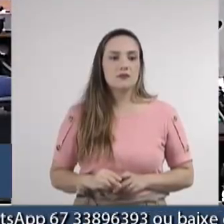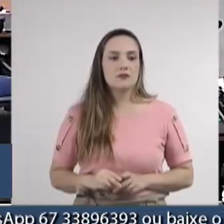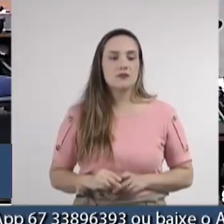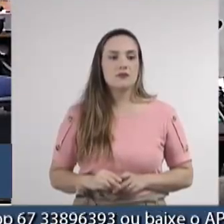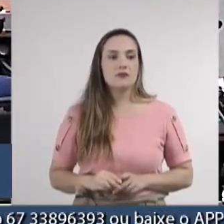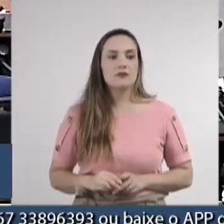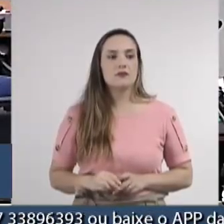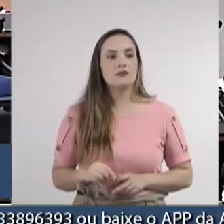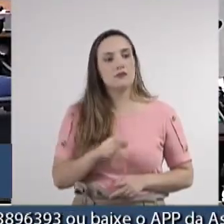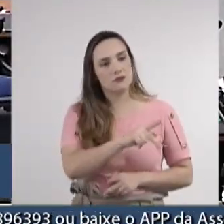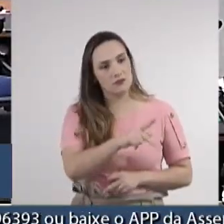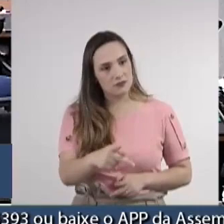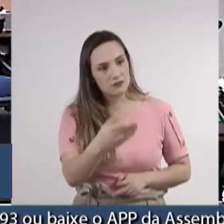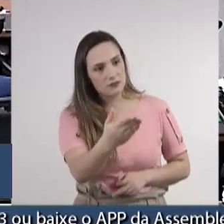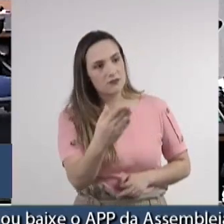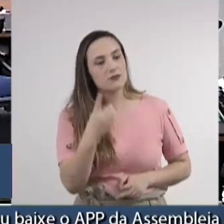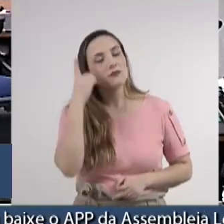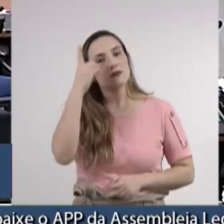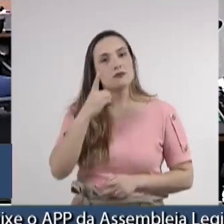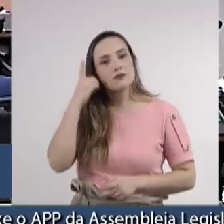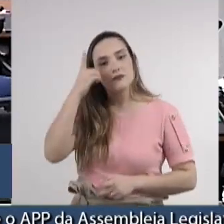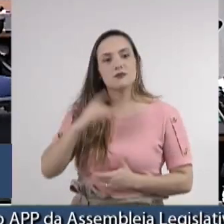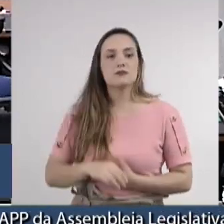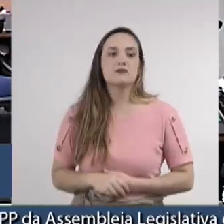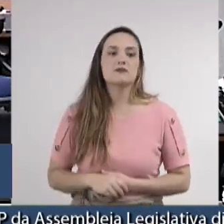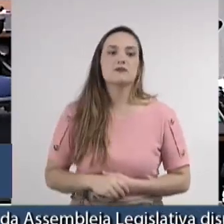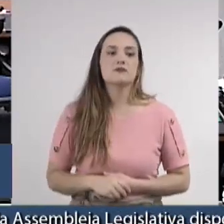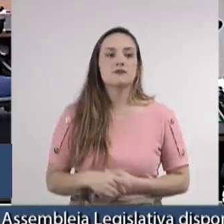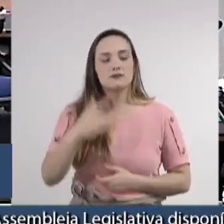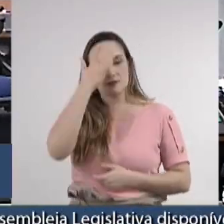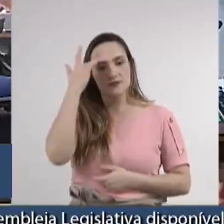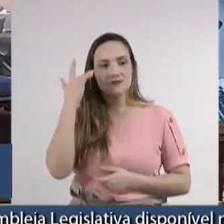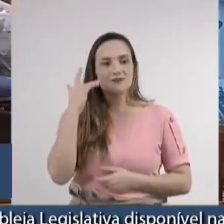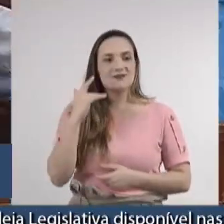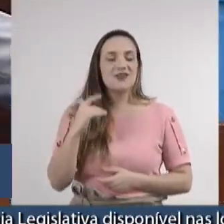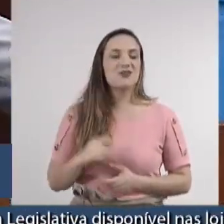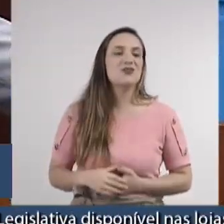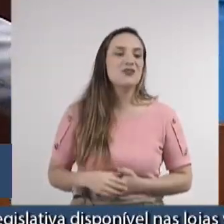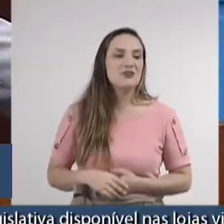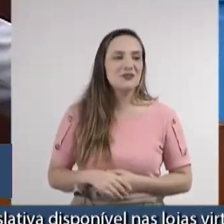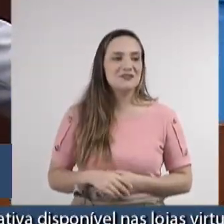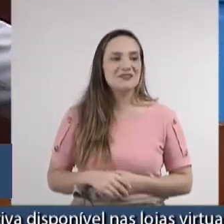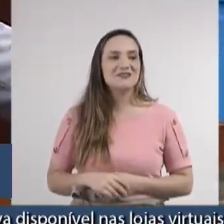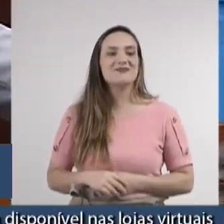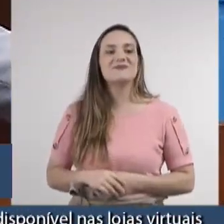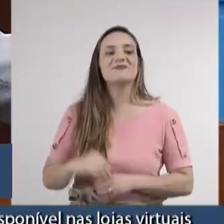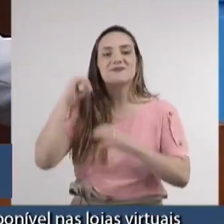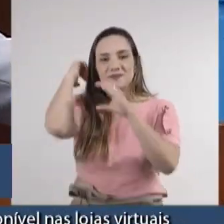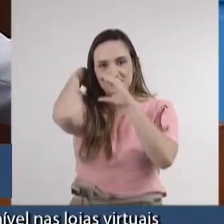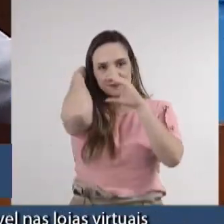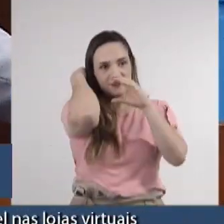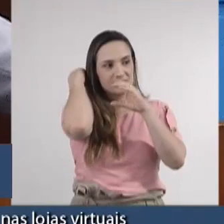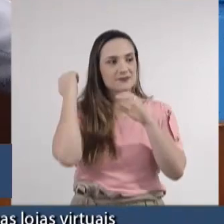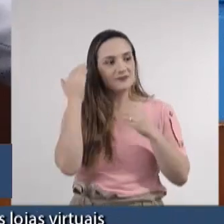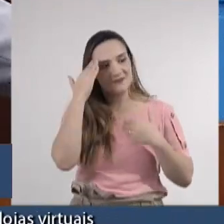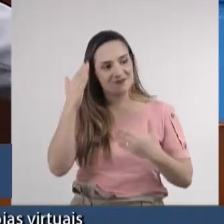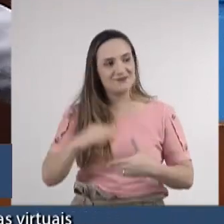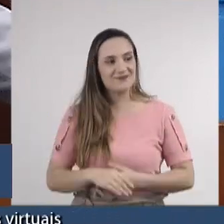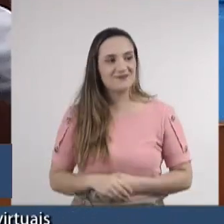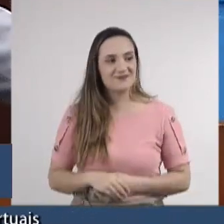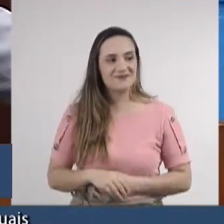Senhor presidente, senhores deputados, imprensa, senhores e senhores. Senhor presidente, vim fazer